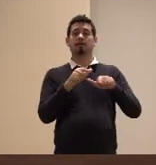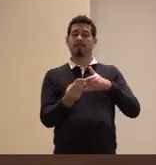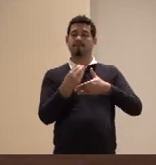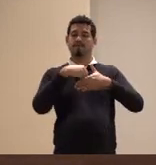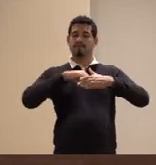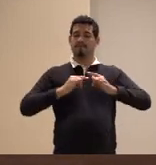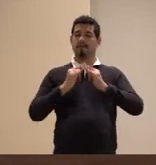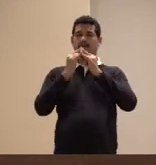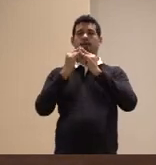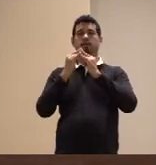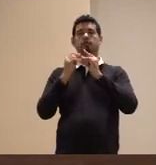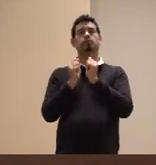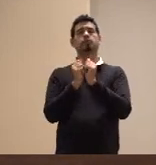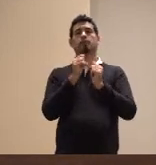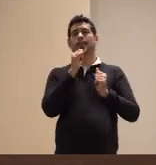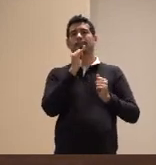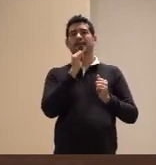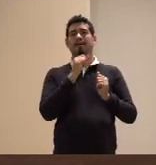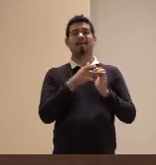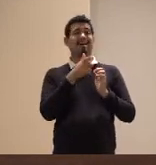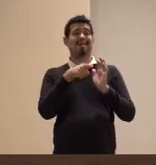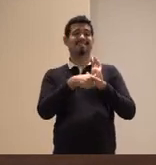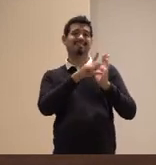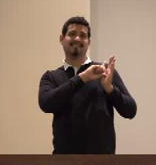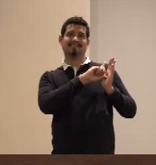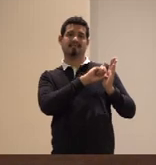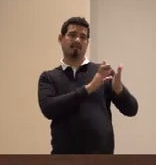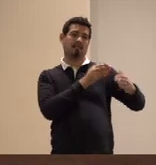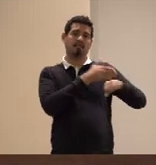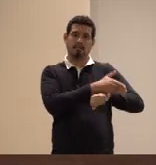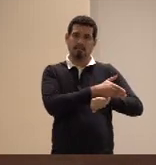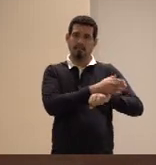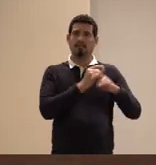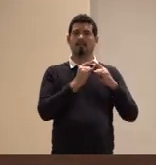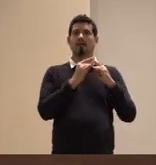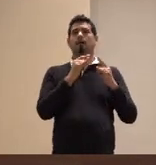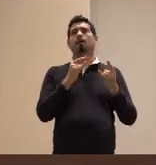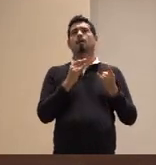instituição precoce. Ou seja,